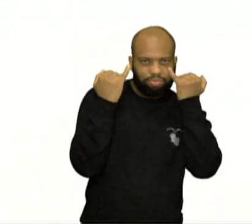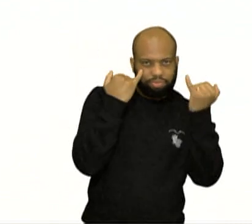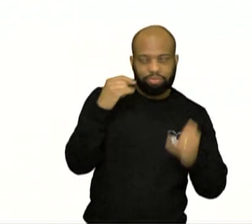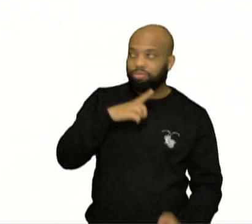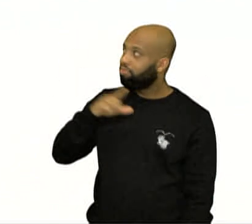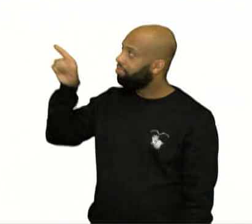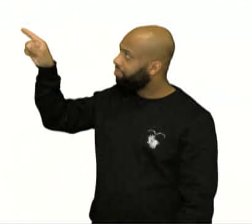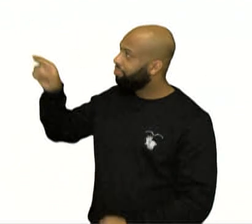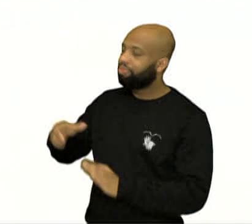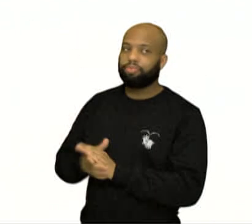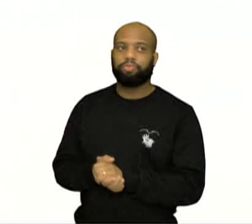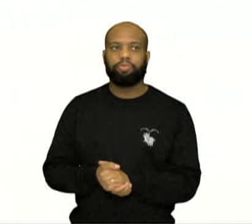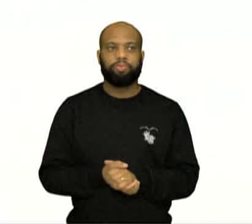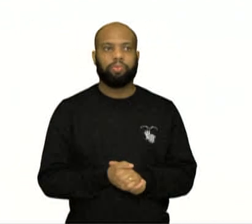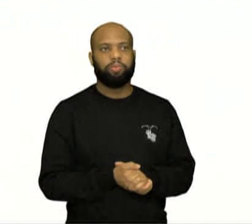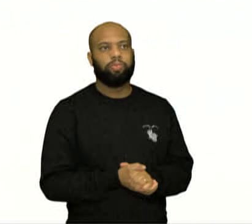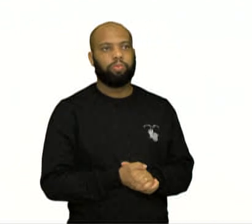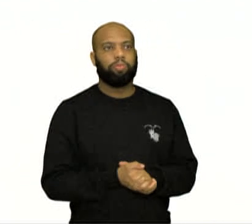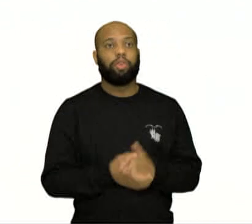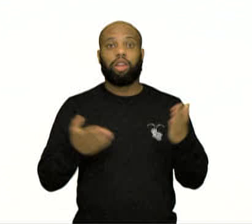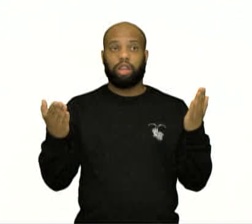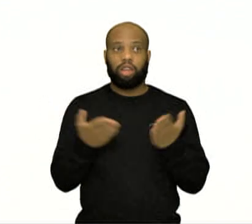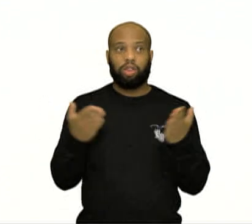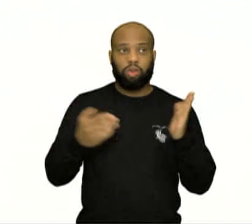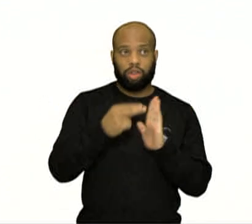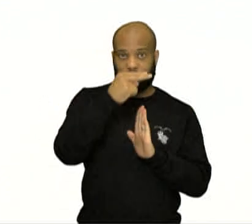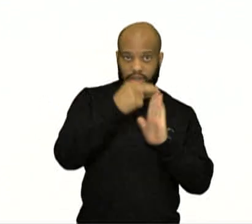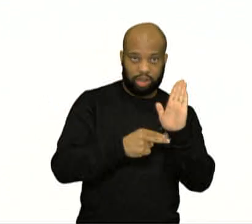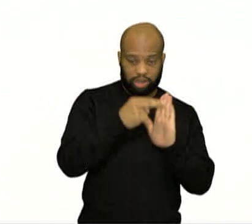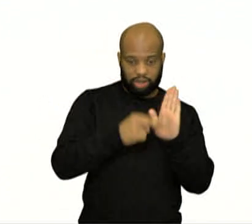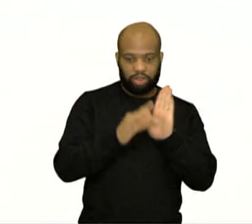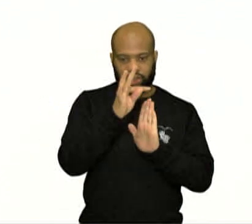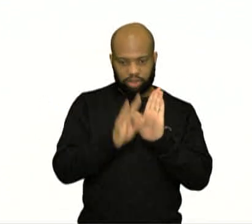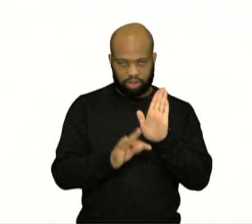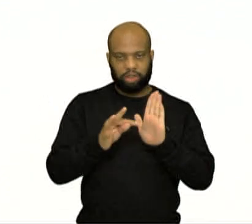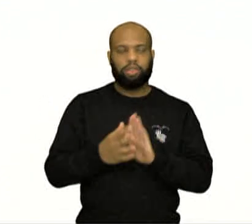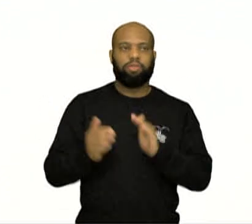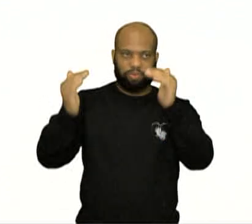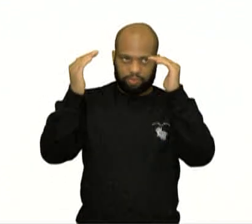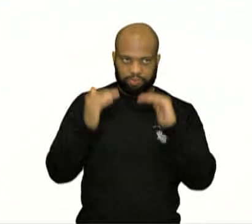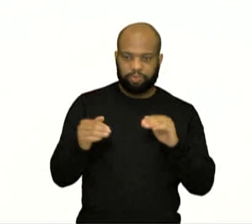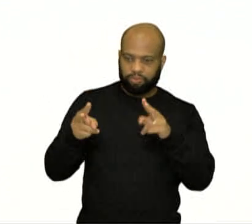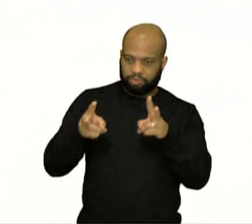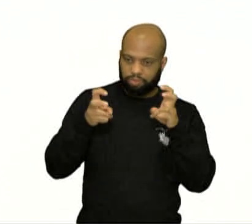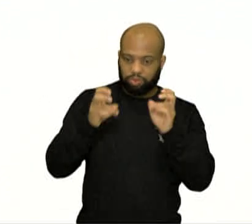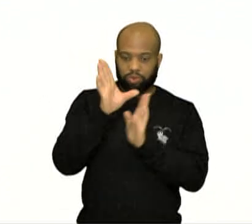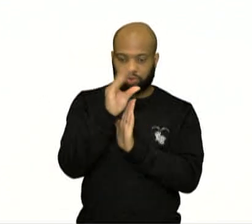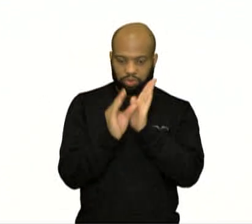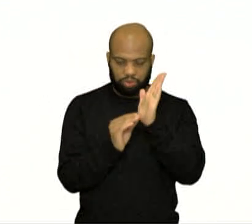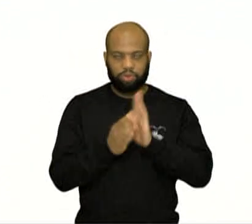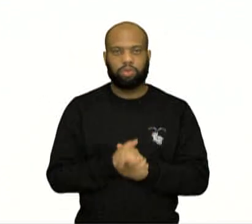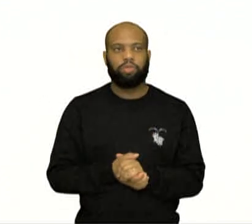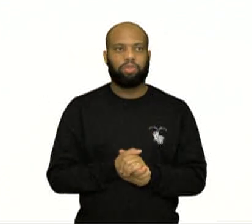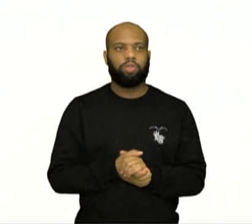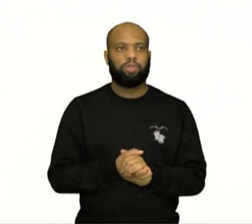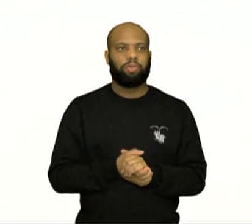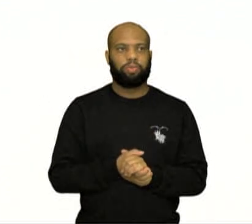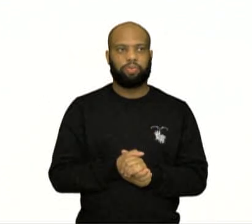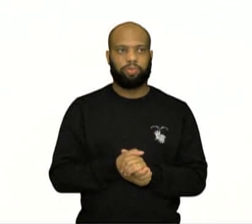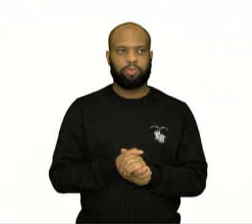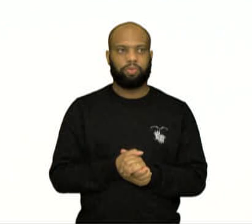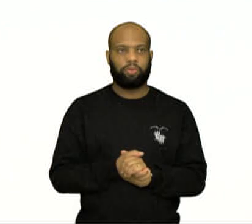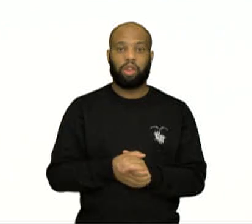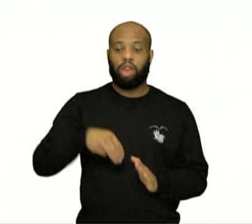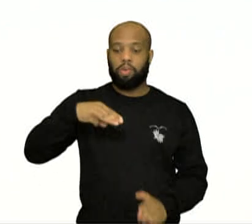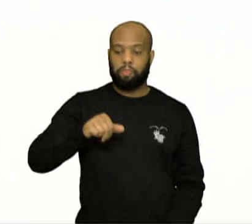aqui? Vamos lá então. Agora leia o texto a seguir, observando o conteúdo. Mano é